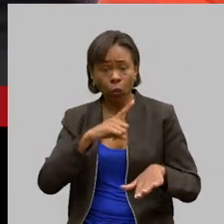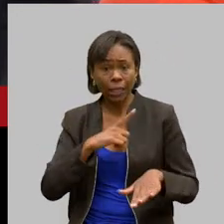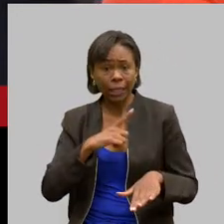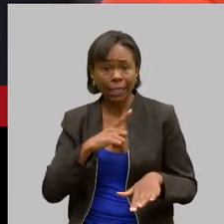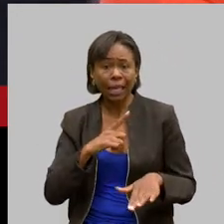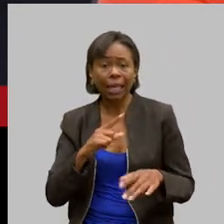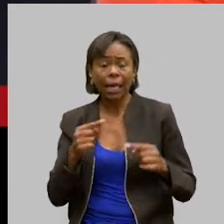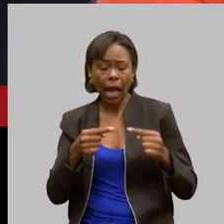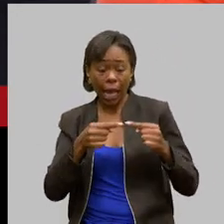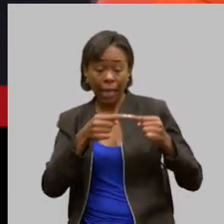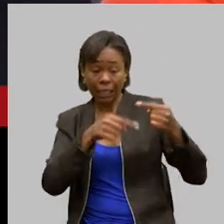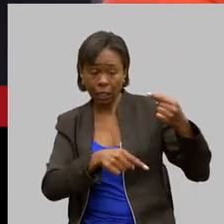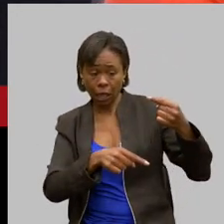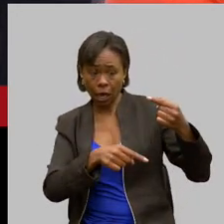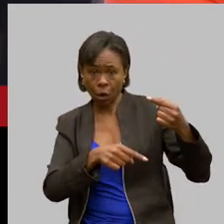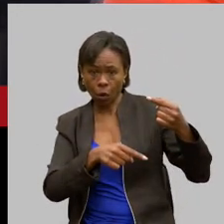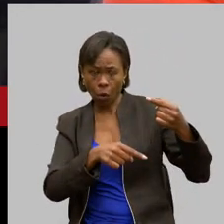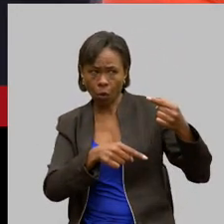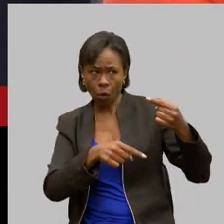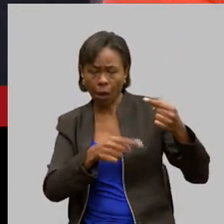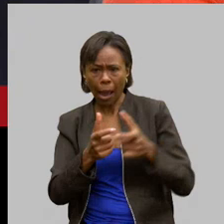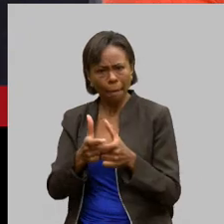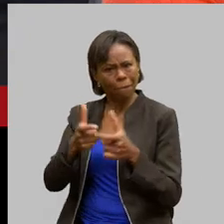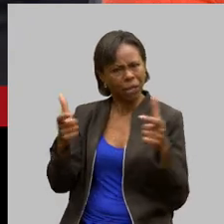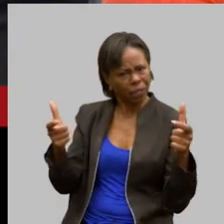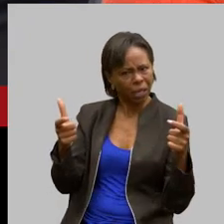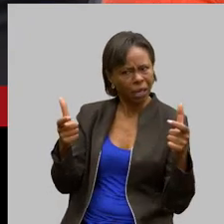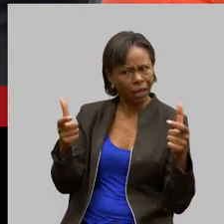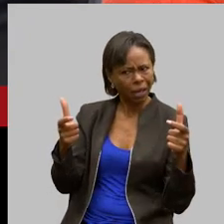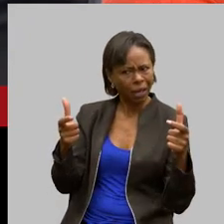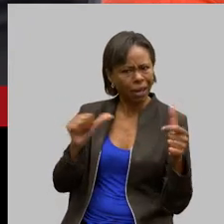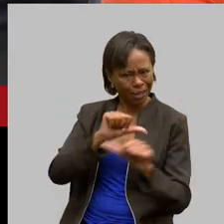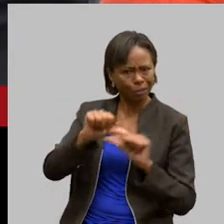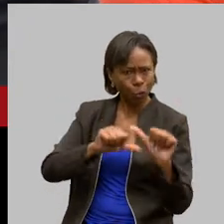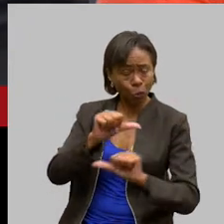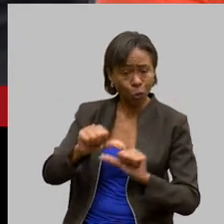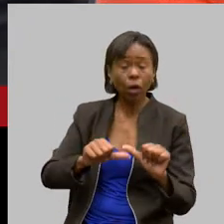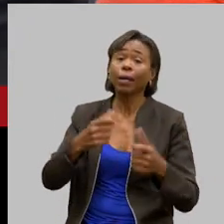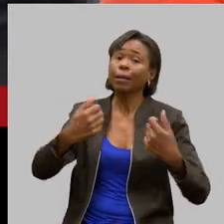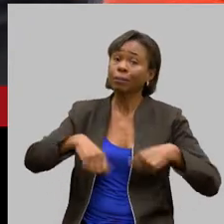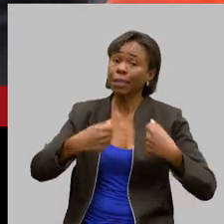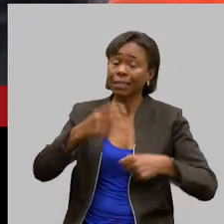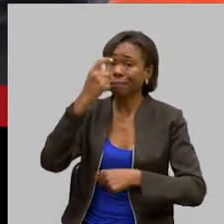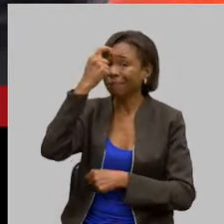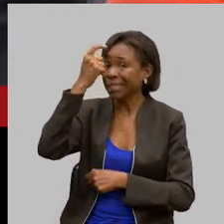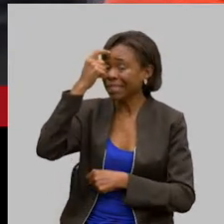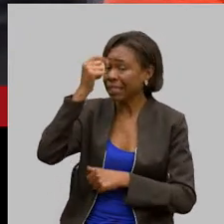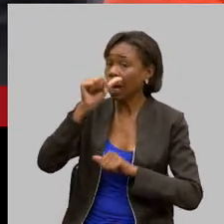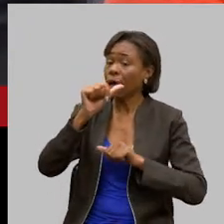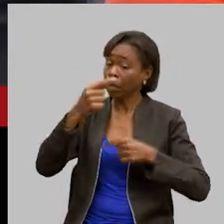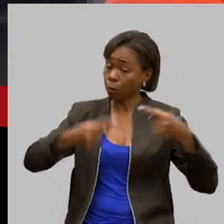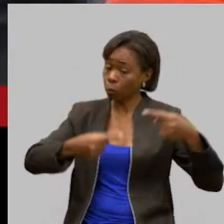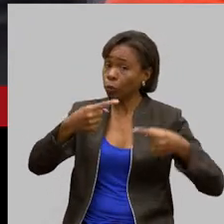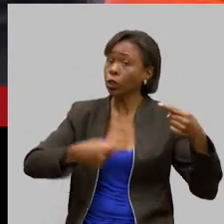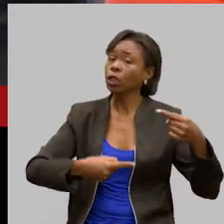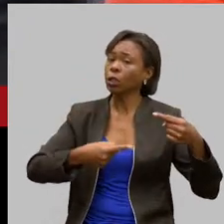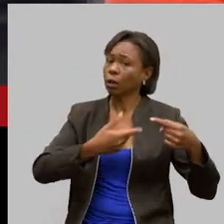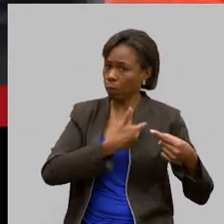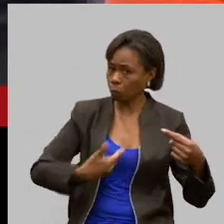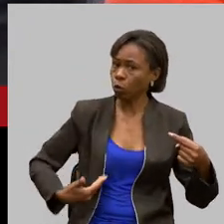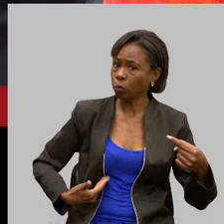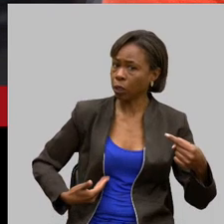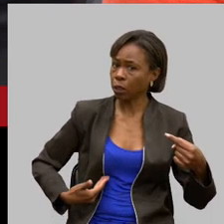se tornando a regra nós somos obrigados a repensar as políticas públicas para abarcar uma minoria que não é mais minoria